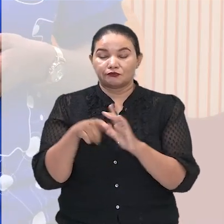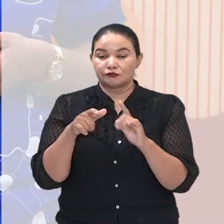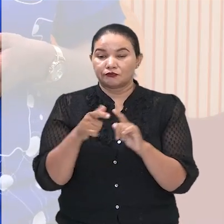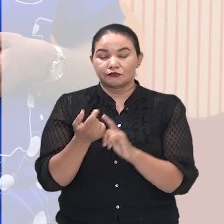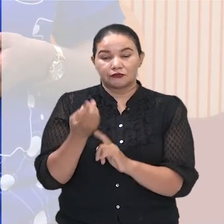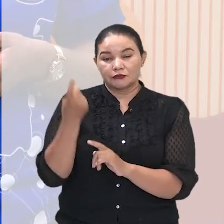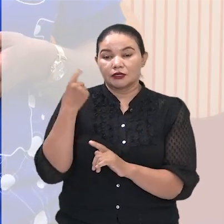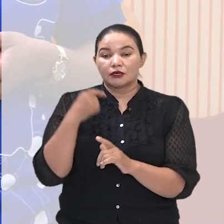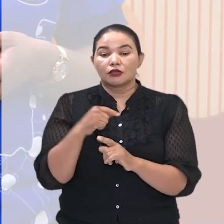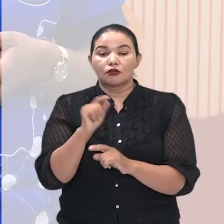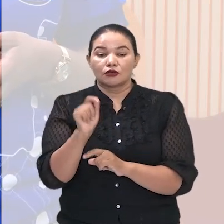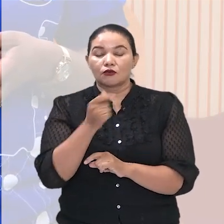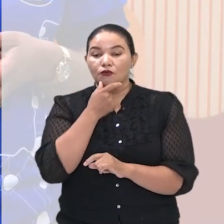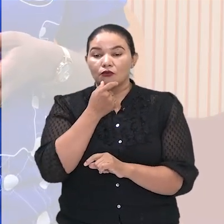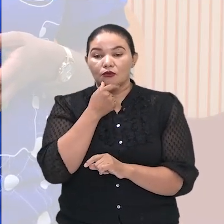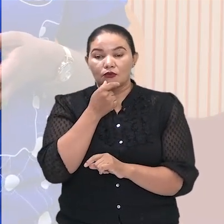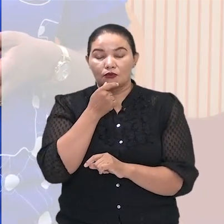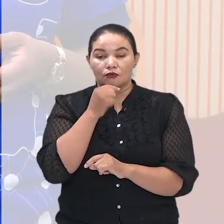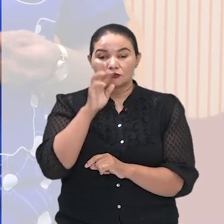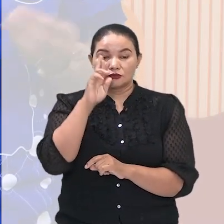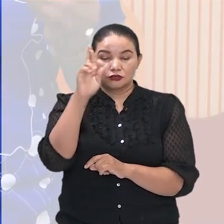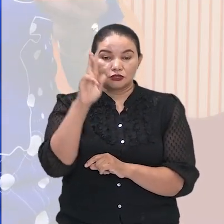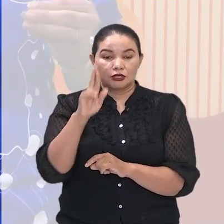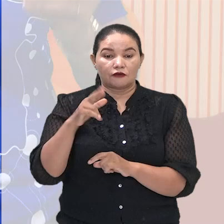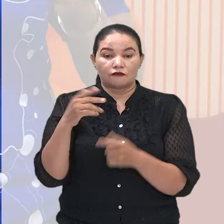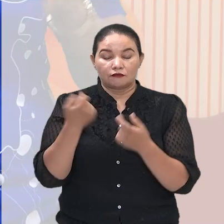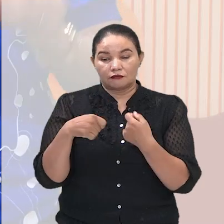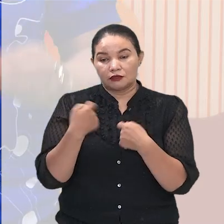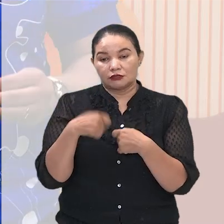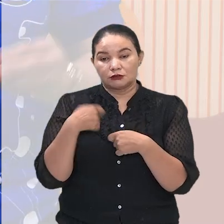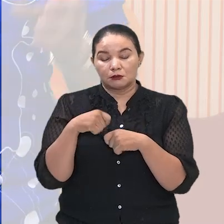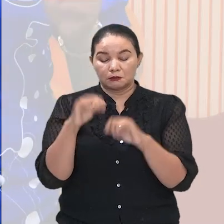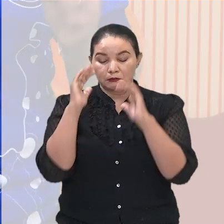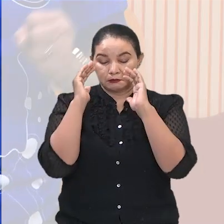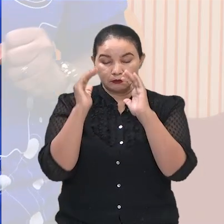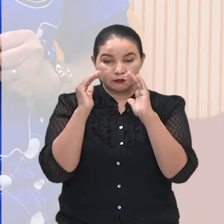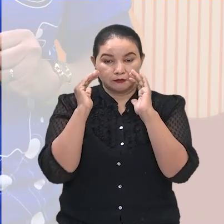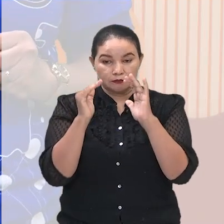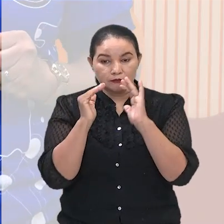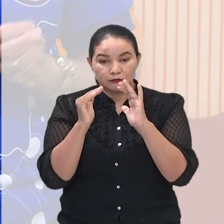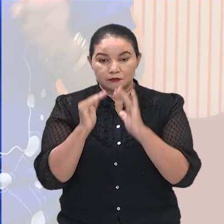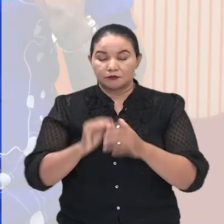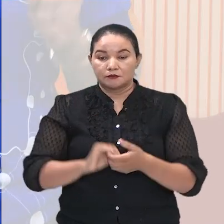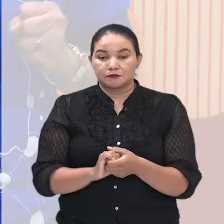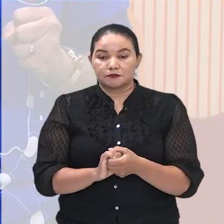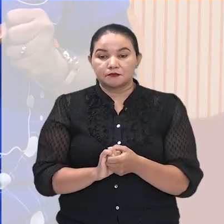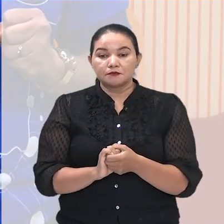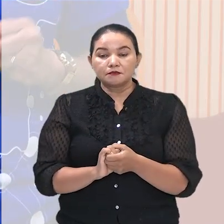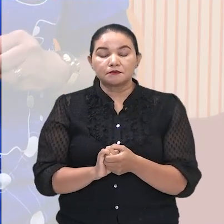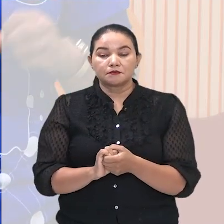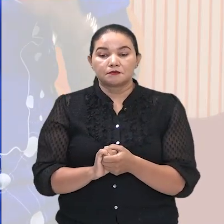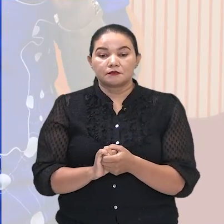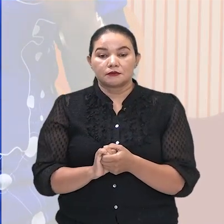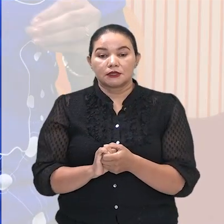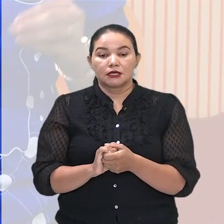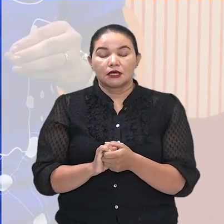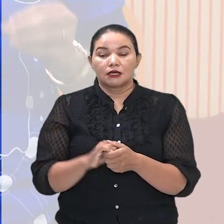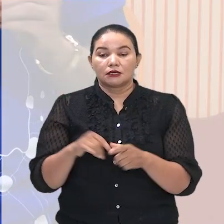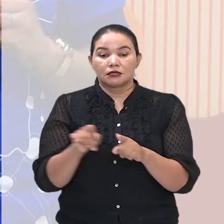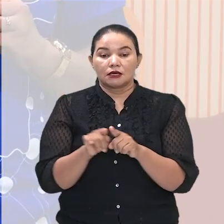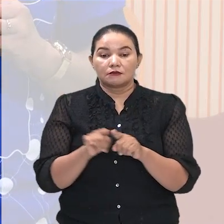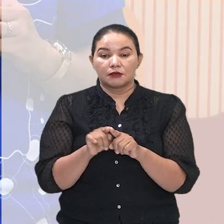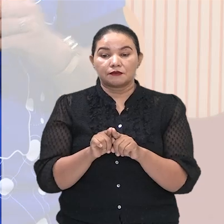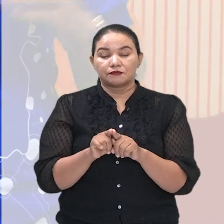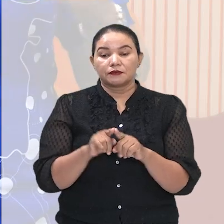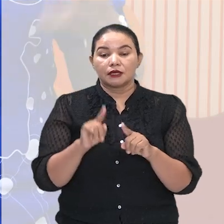que o homem é o chefe da família e ele deve ser obedecido a todo custo. E aí vamos observar a